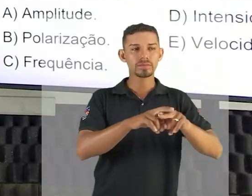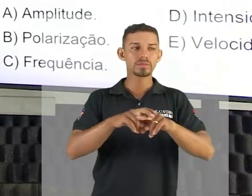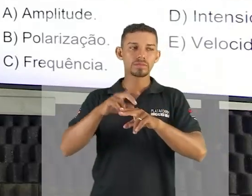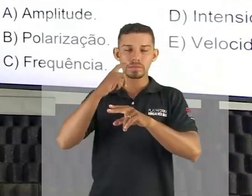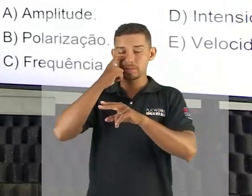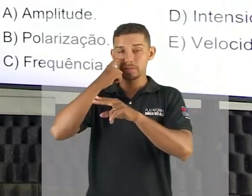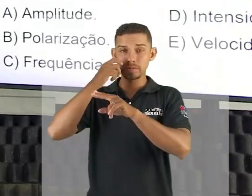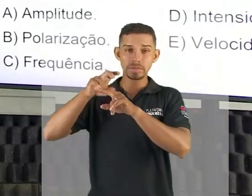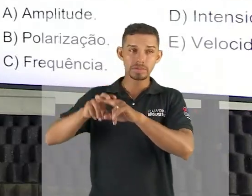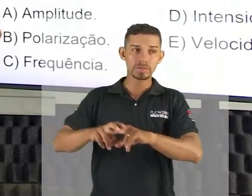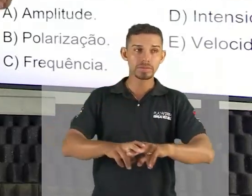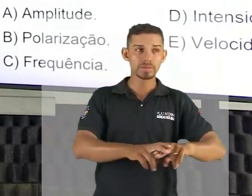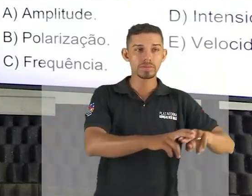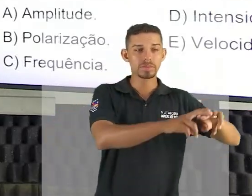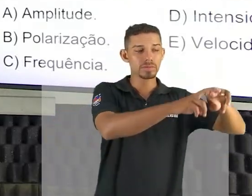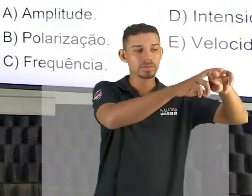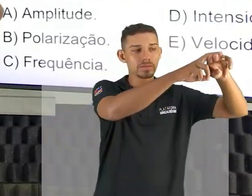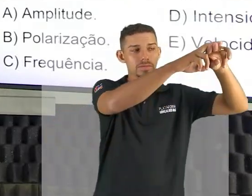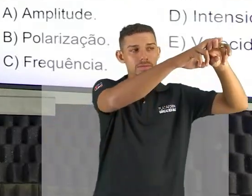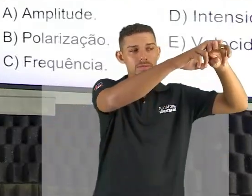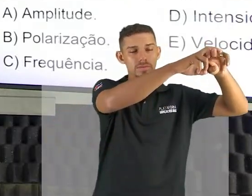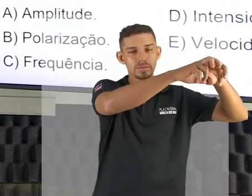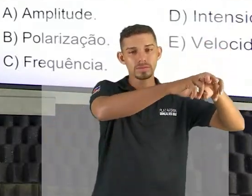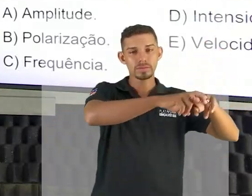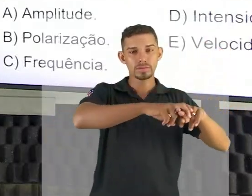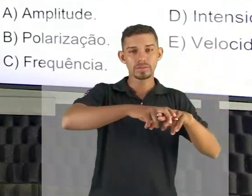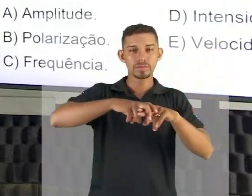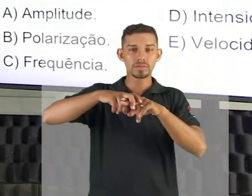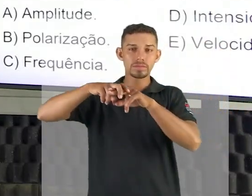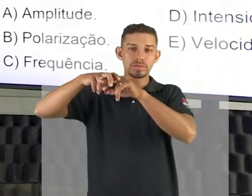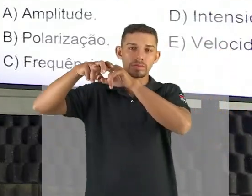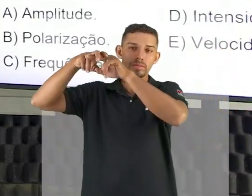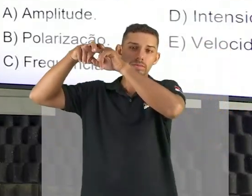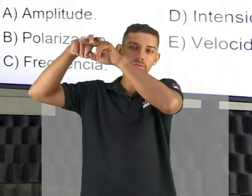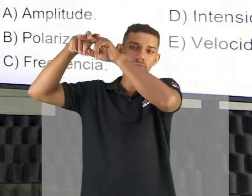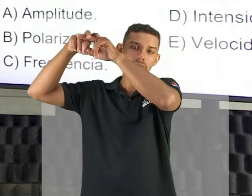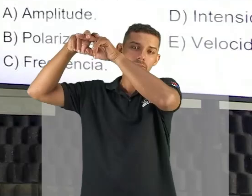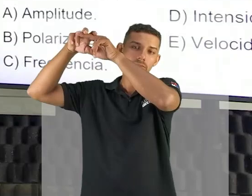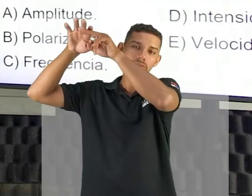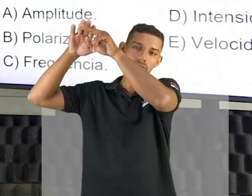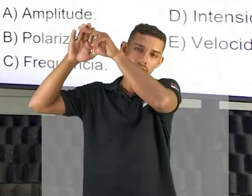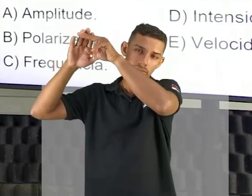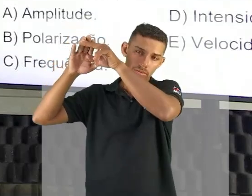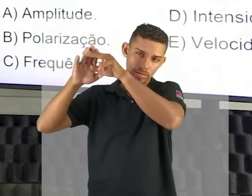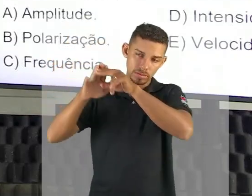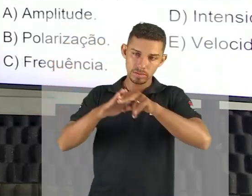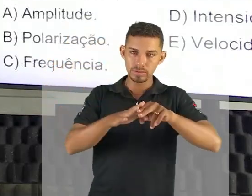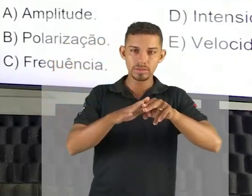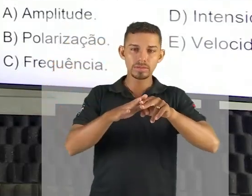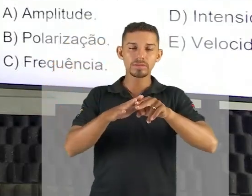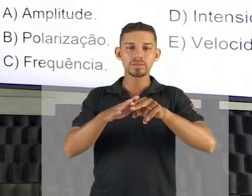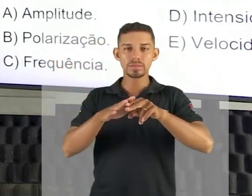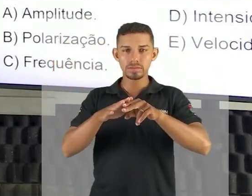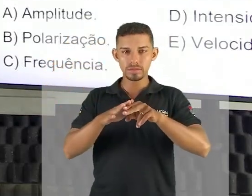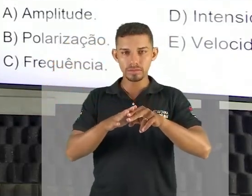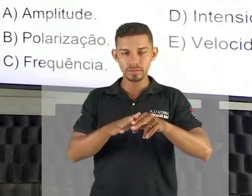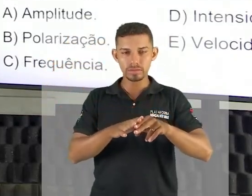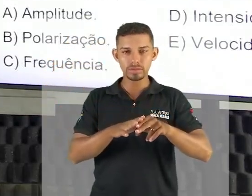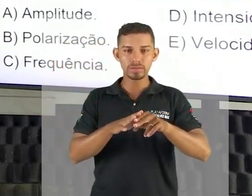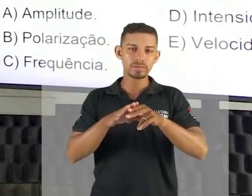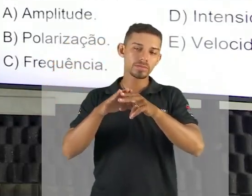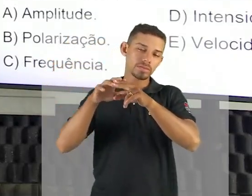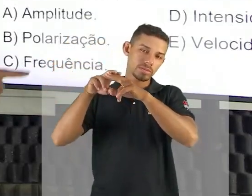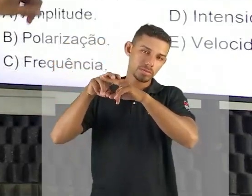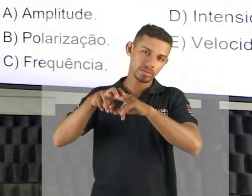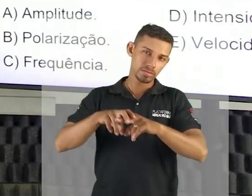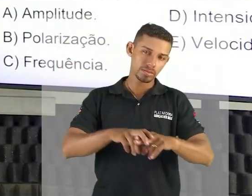aí ela vai um pouquinho mais alto e volta quando chegar aqui você novamente parar e você empurra de